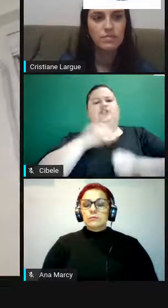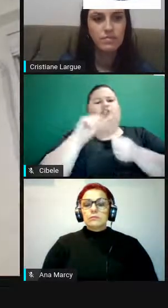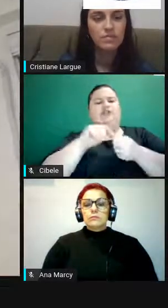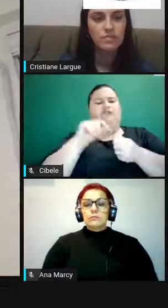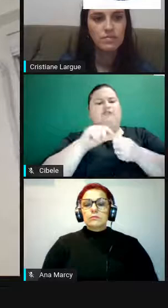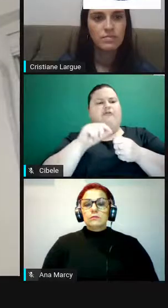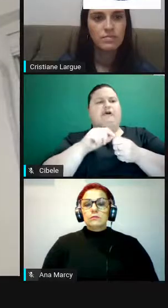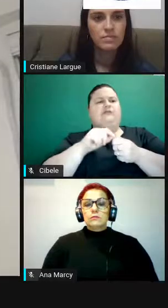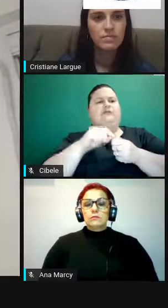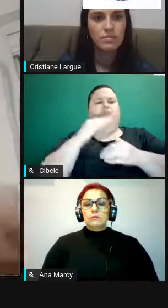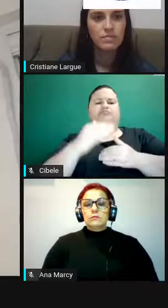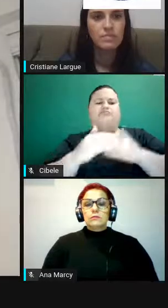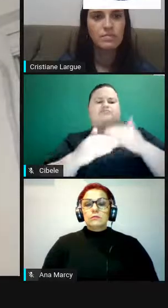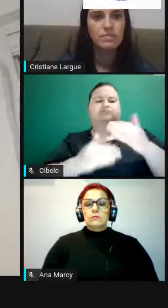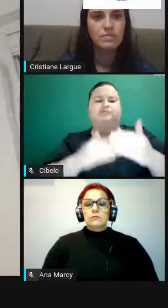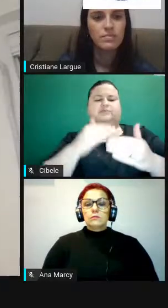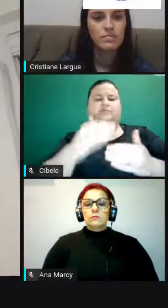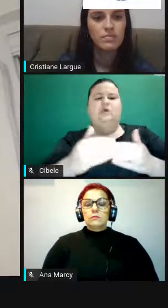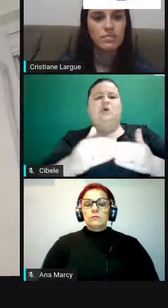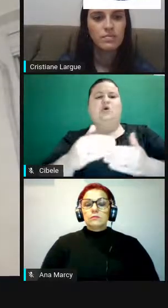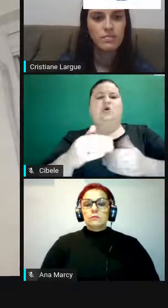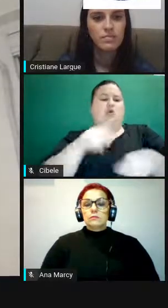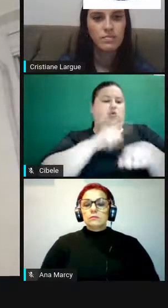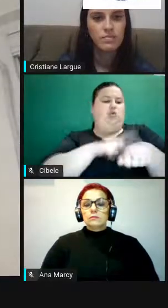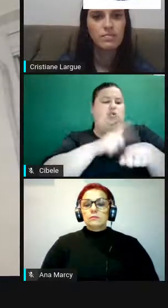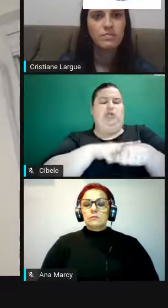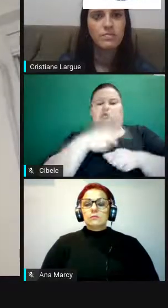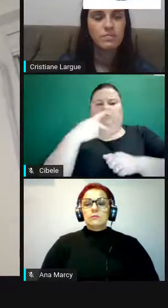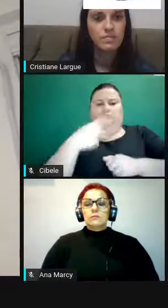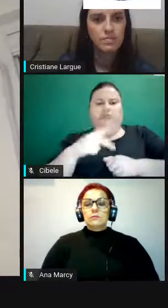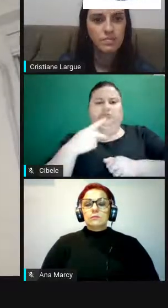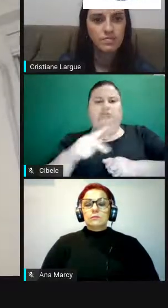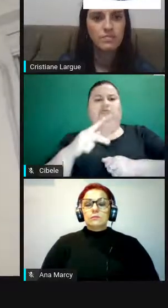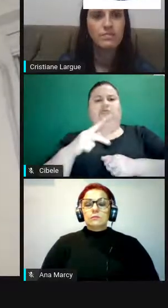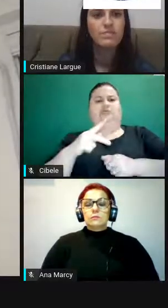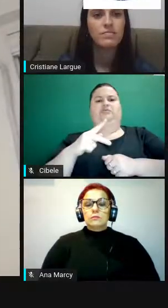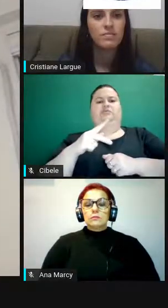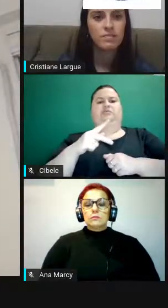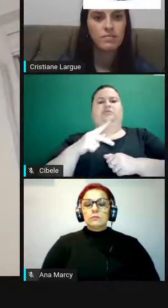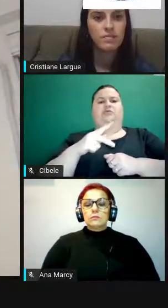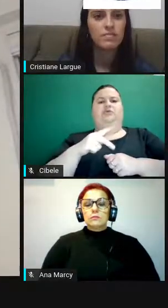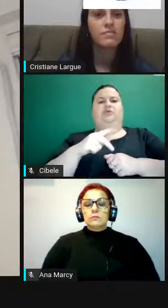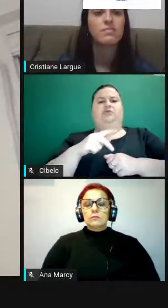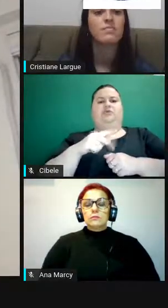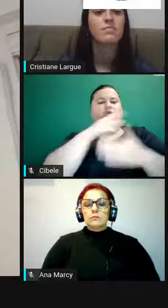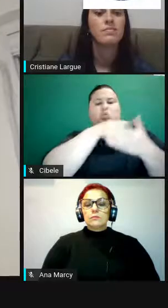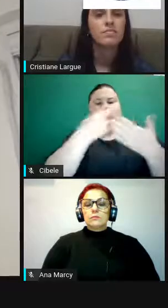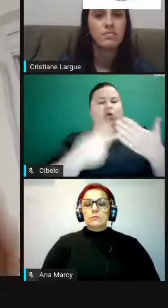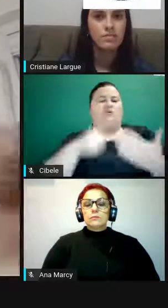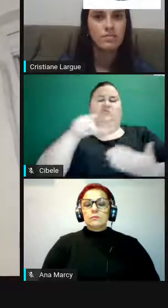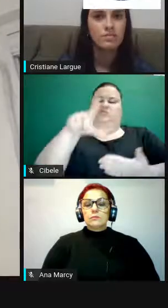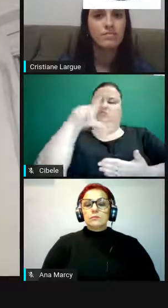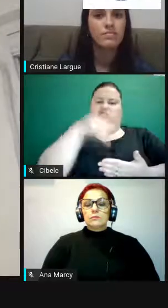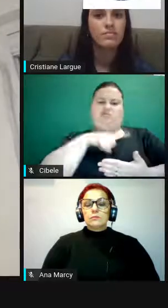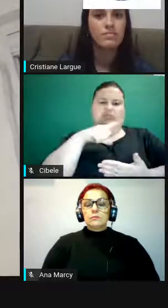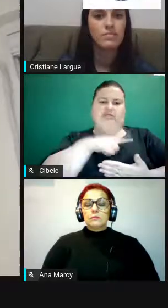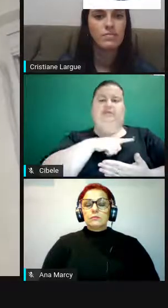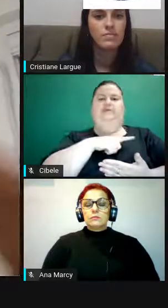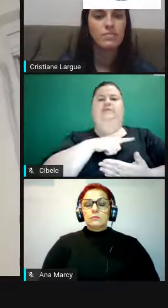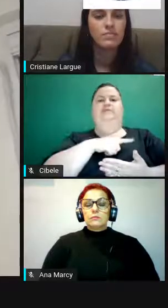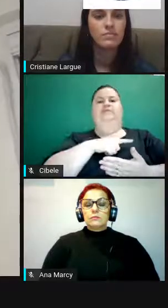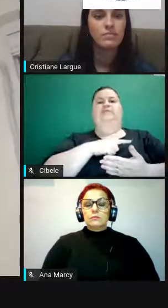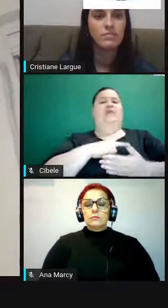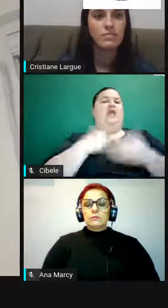teu tempo com que tu pode com o que tu tem E à medida que tu vai crescendo e que nem na nossa graduação a gente vai crescendo a gente vai se